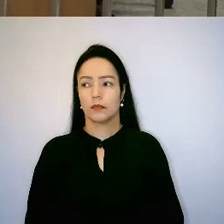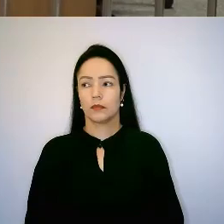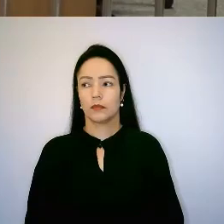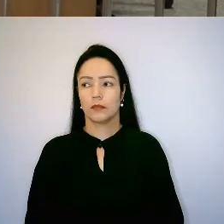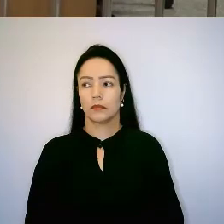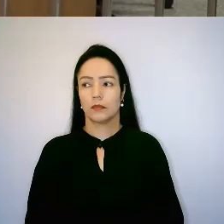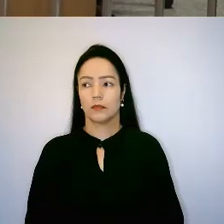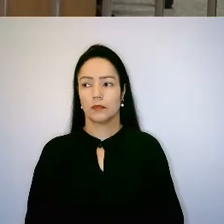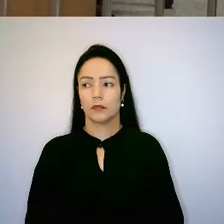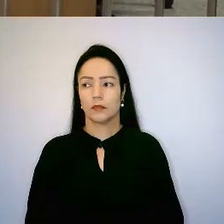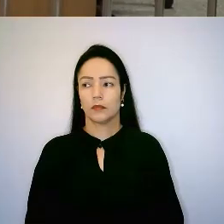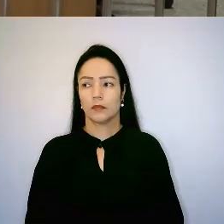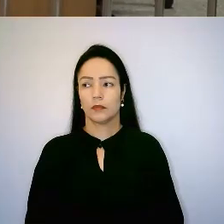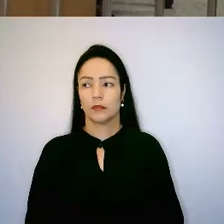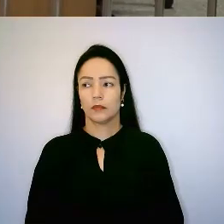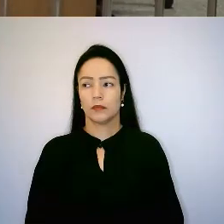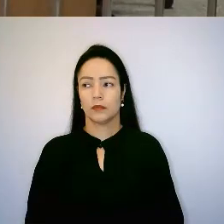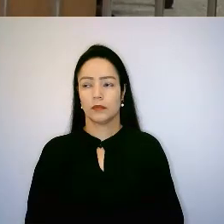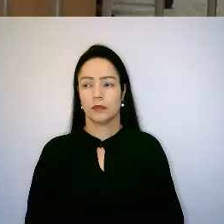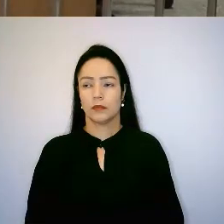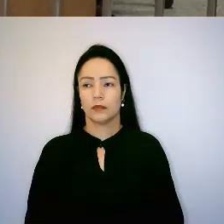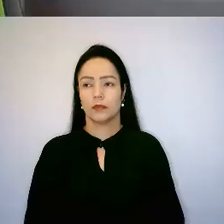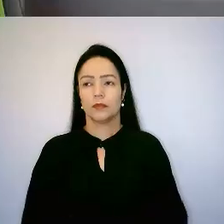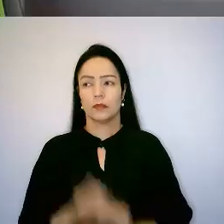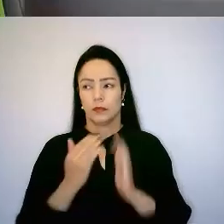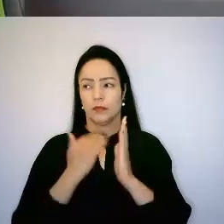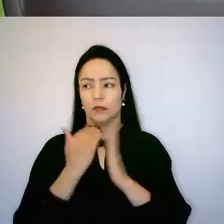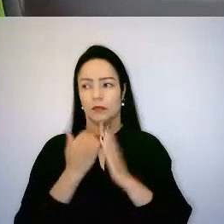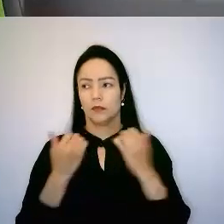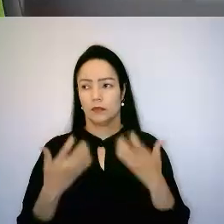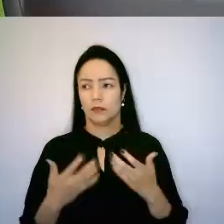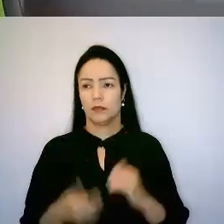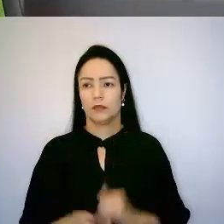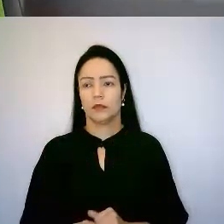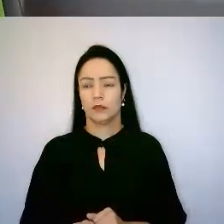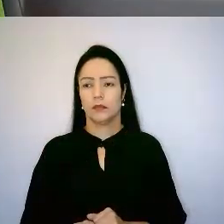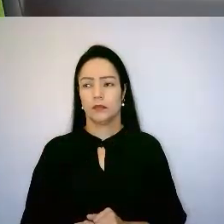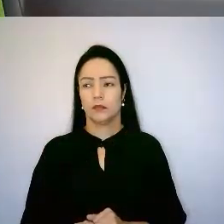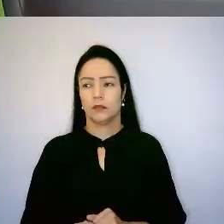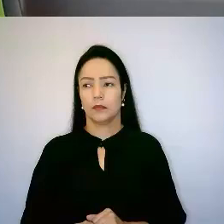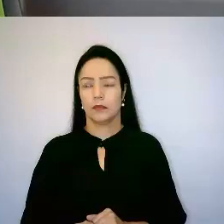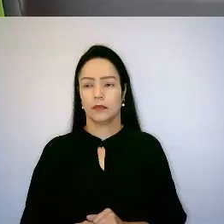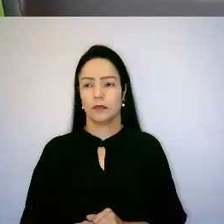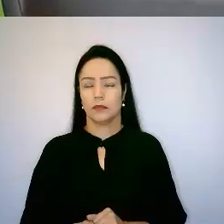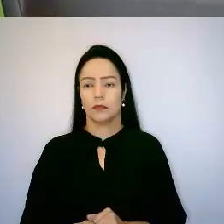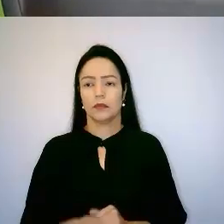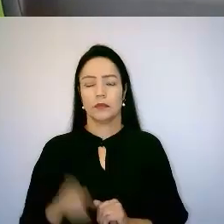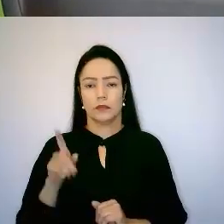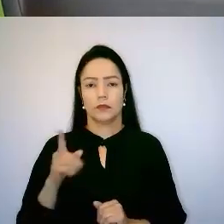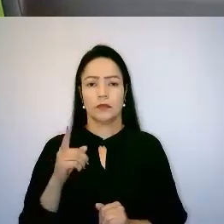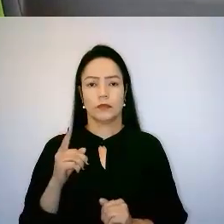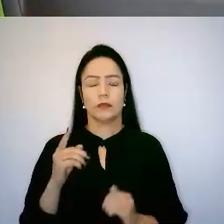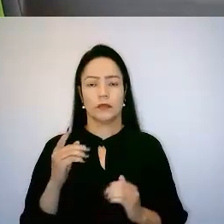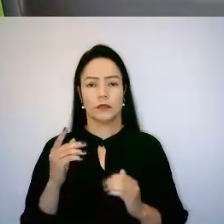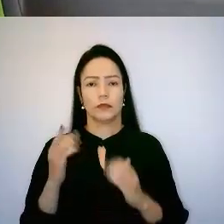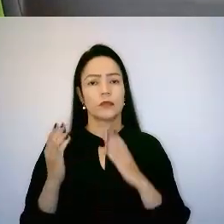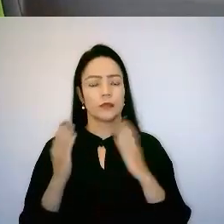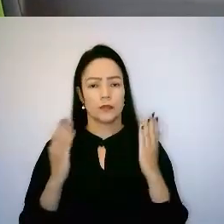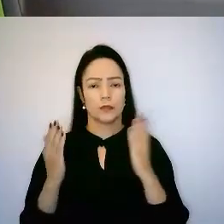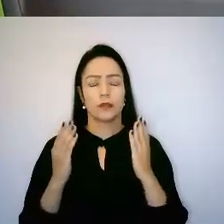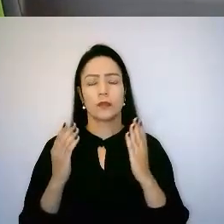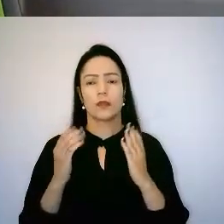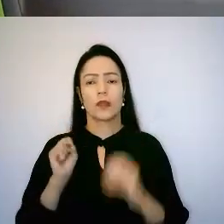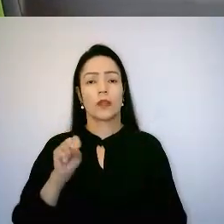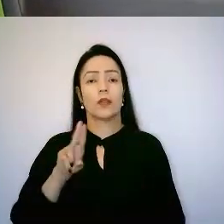só complementação já que está tratando desse ponto naquele que vossa excelência o próprio sistema ele nos